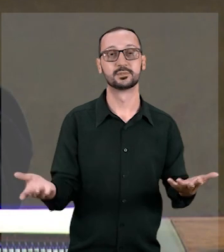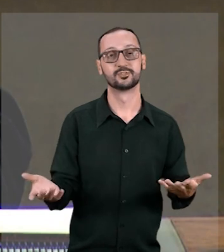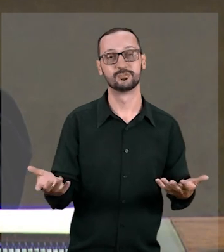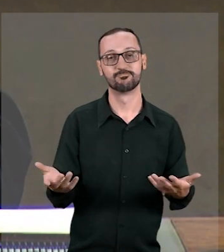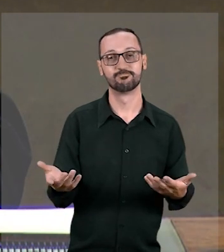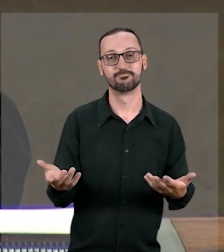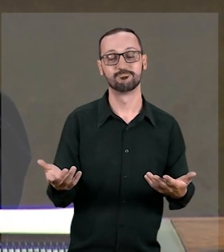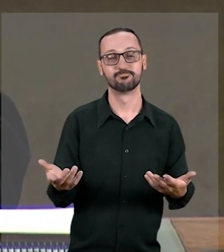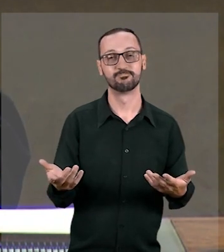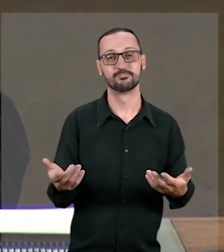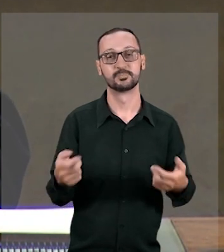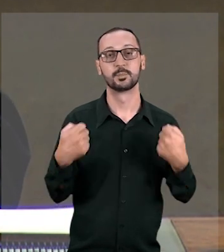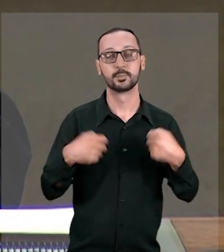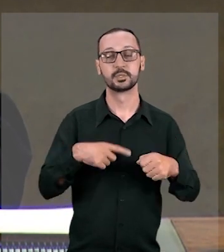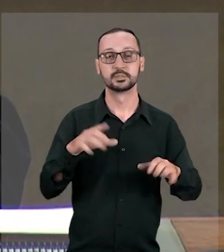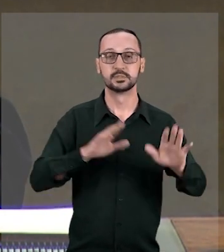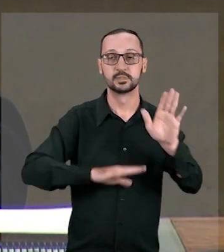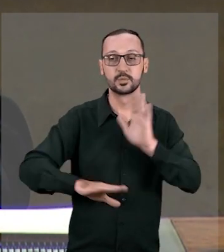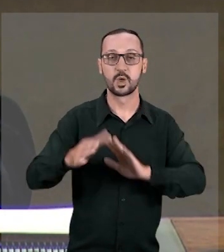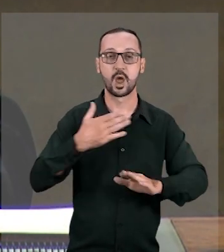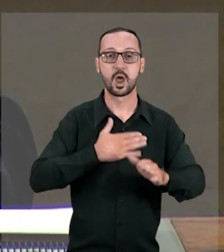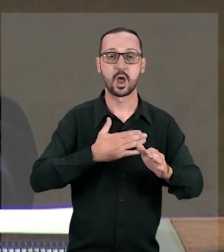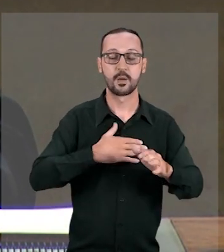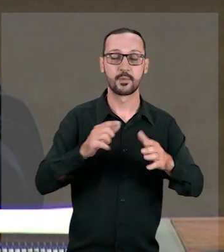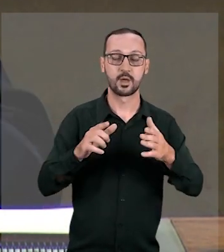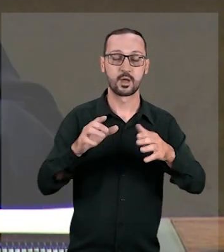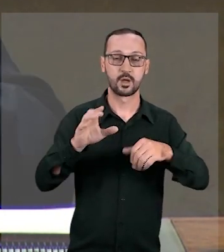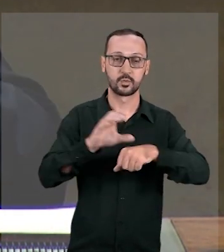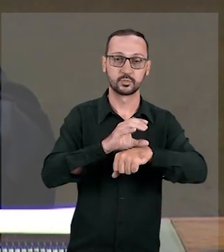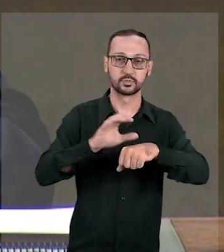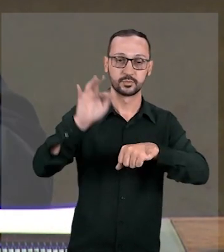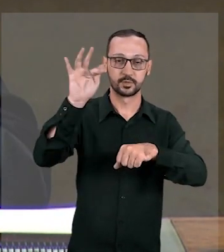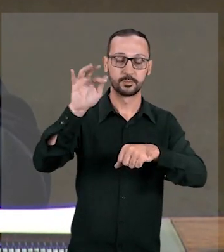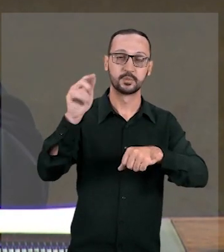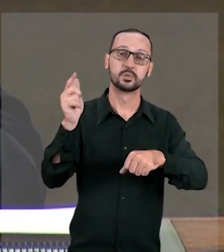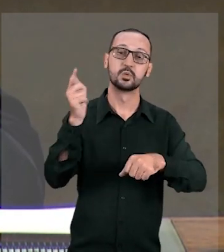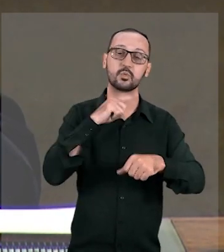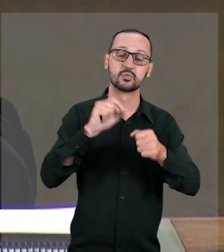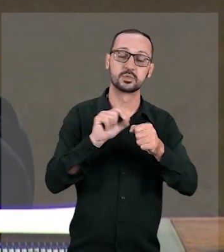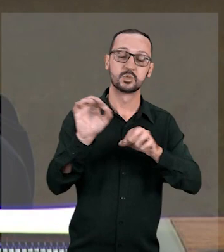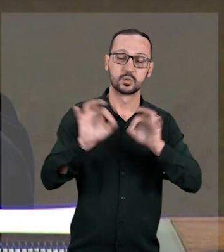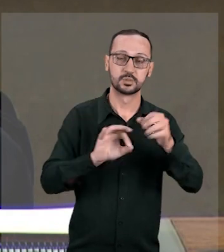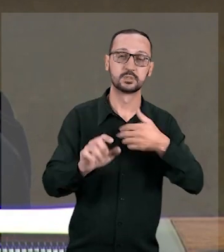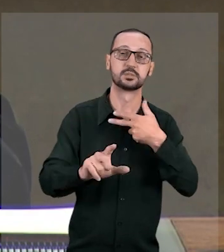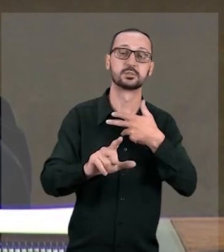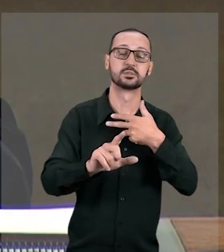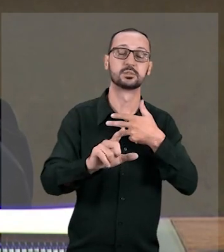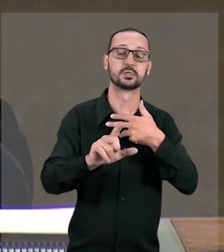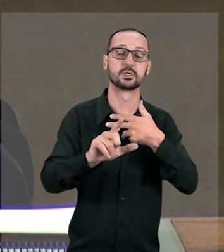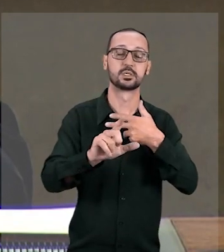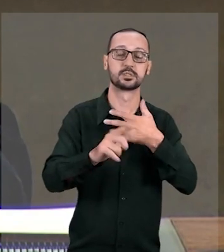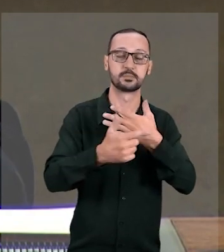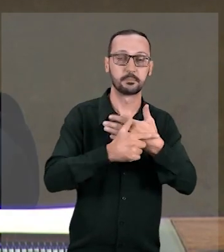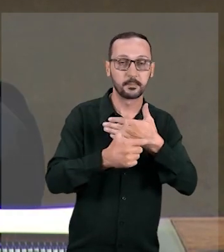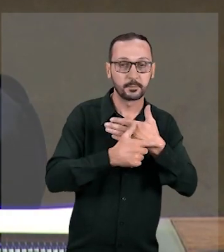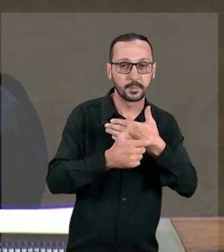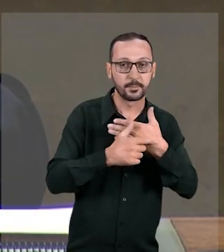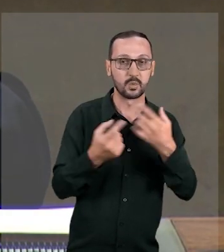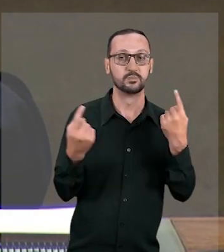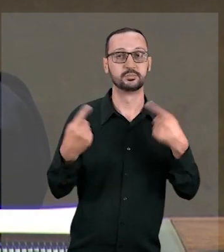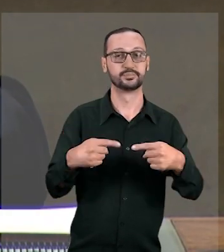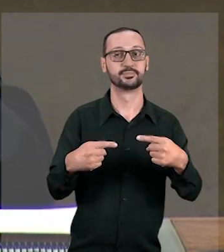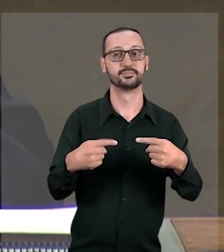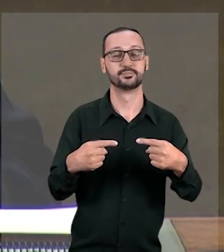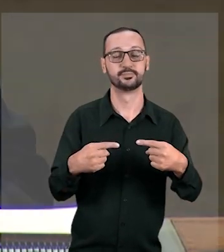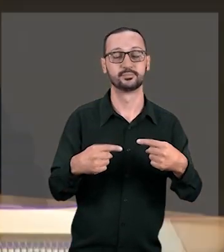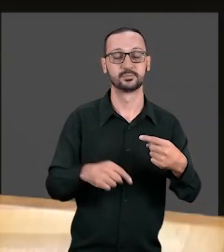é preciso que haja uma patente violação à Constituição para o desempenho desse papel contramajoritário. Mas